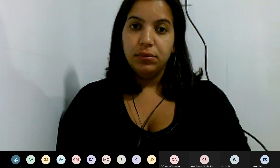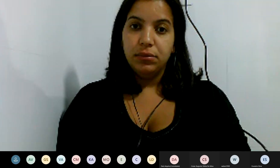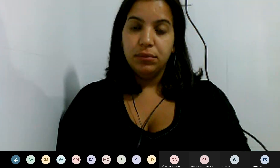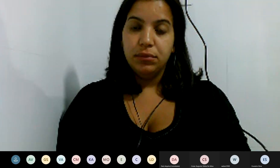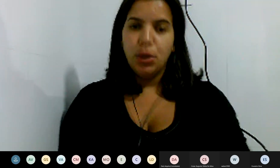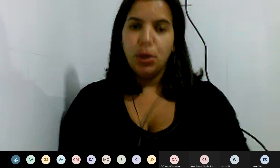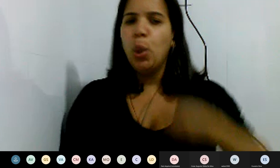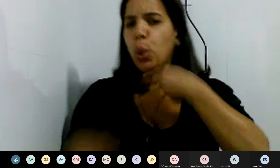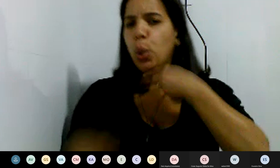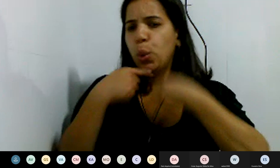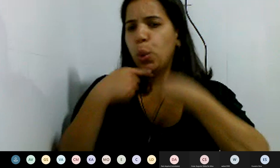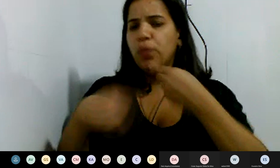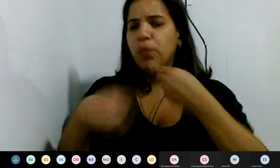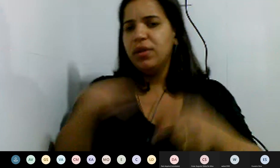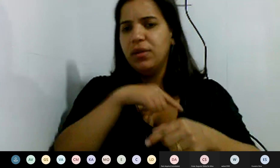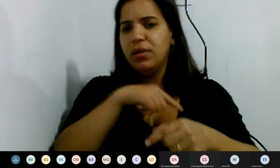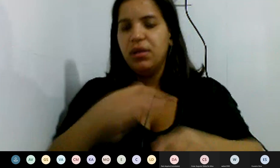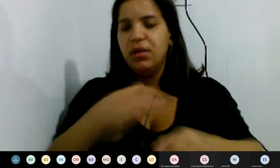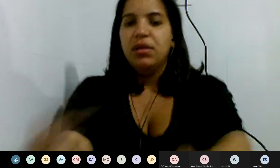Ficou alguma dúvida, pessoal?